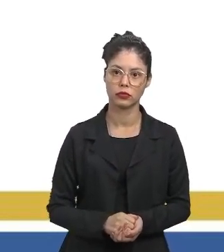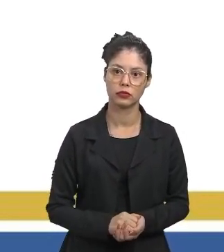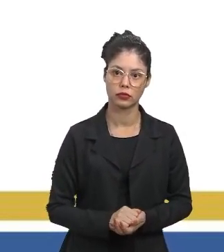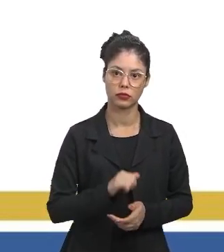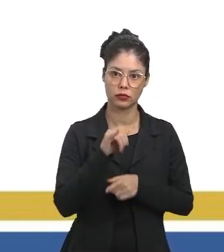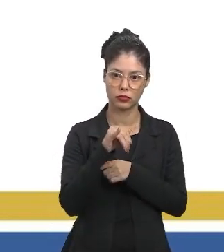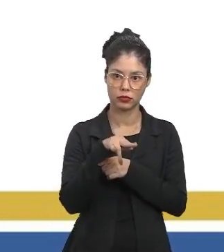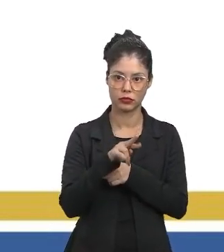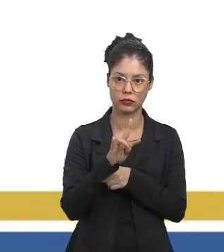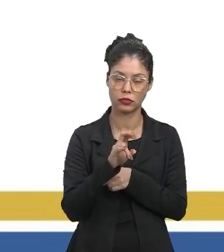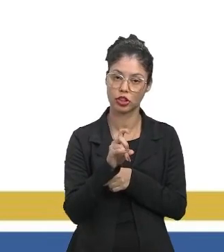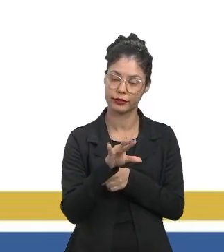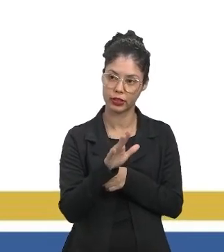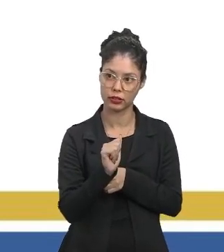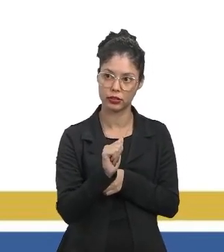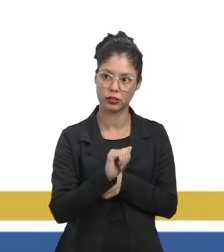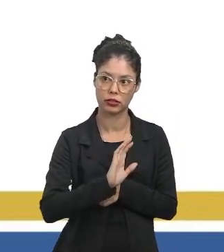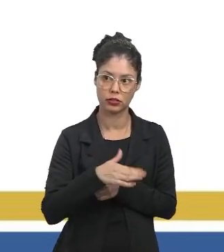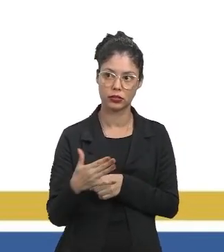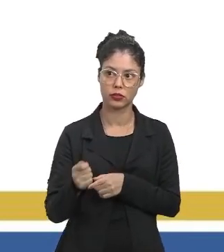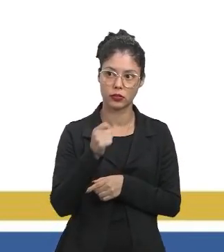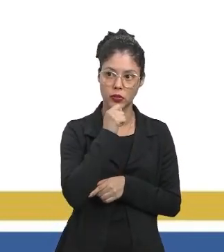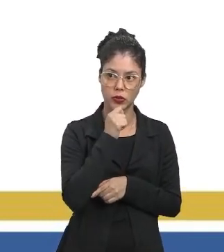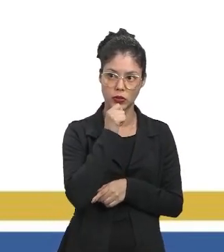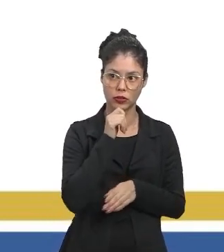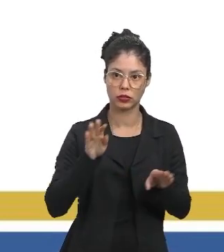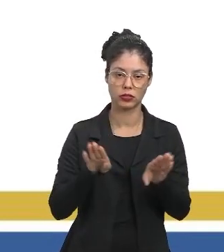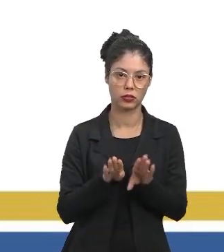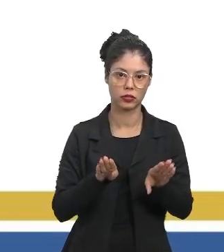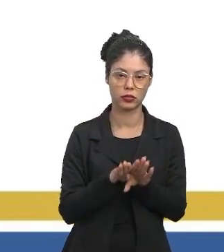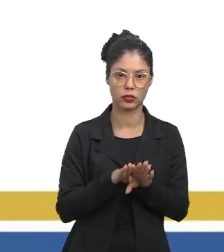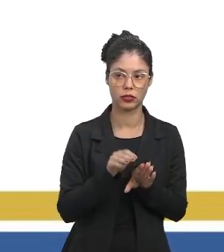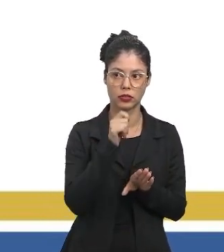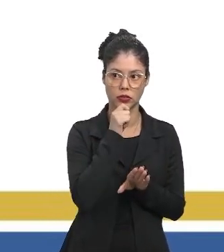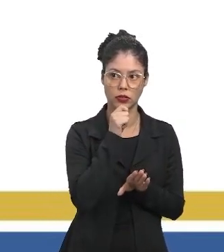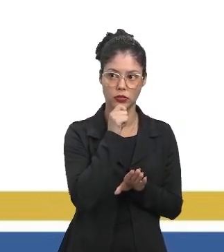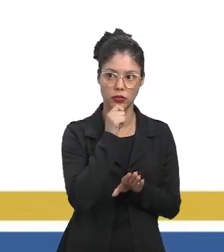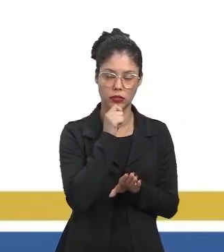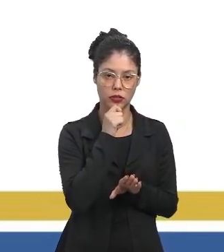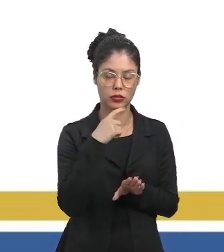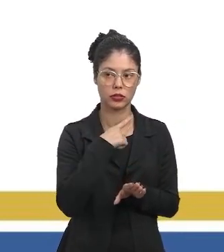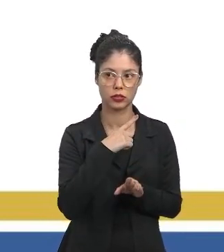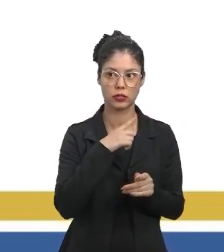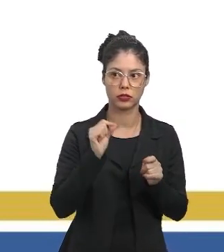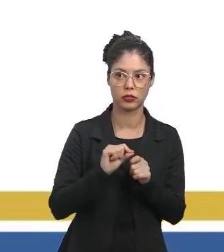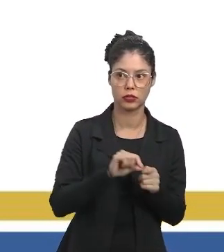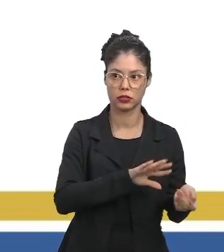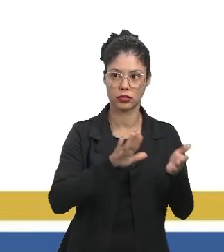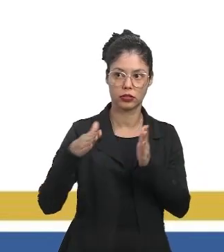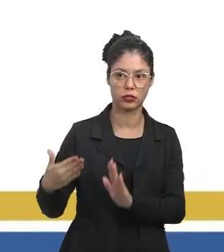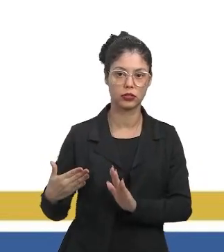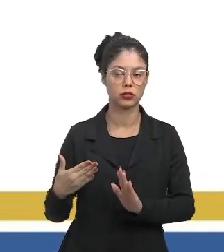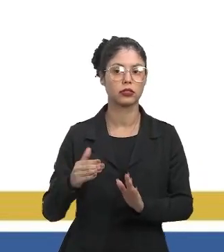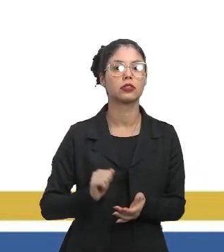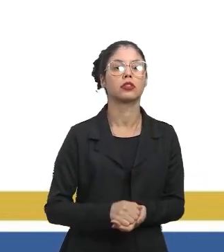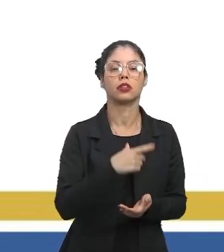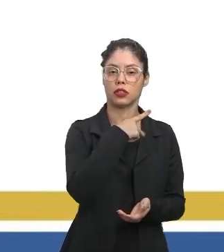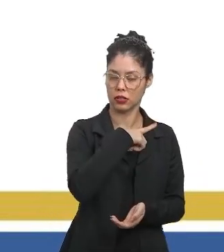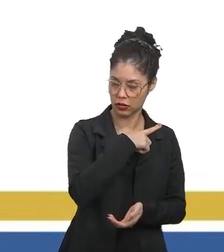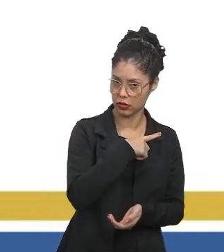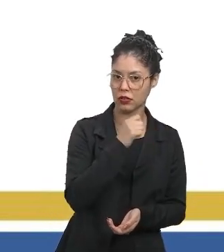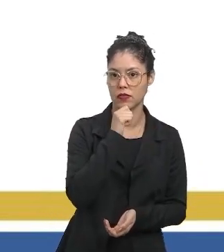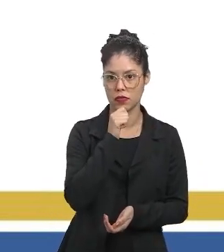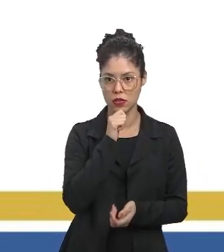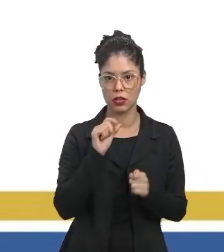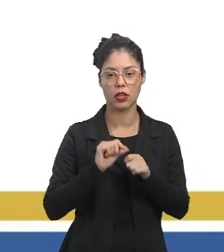Ou então ele é inativado, é quando parte só desse vírus ele está lá compondo aquela